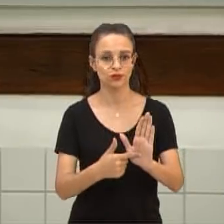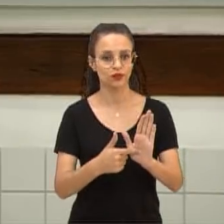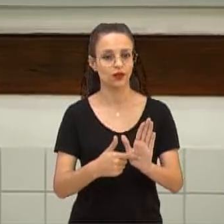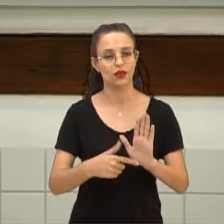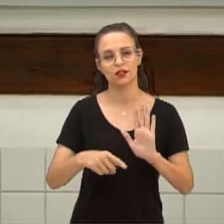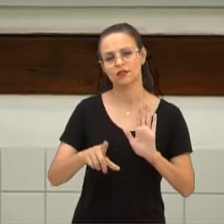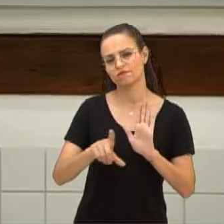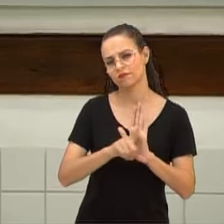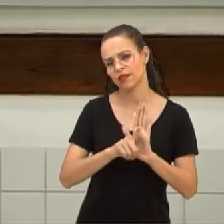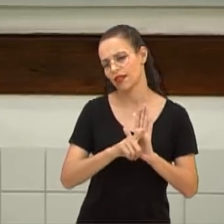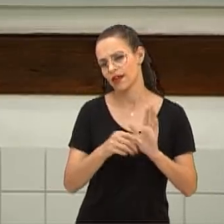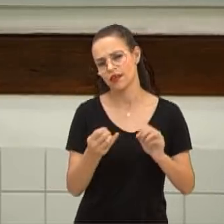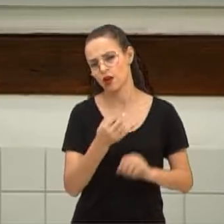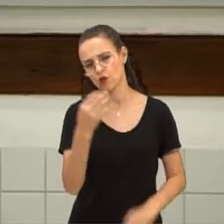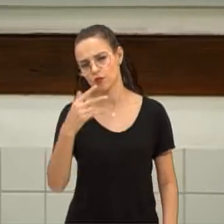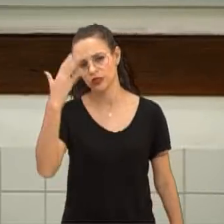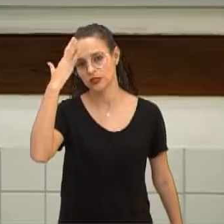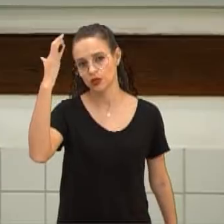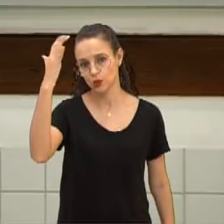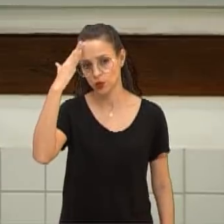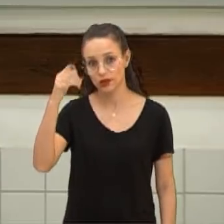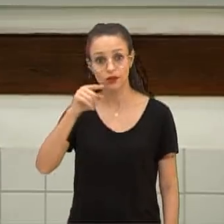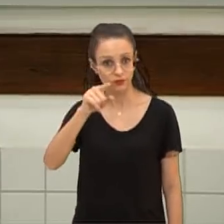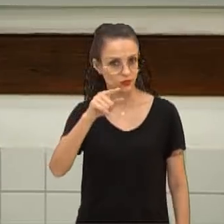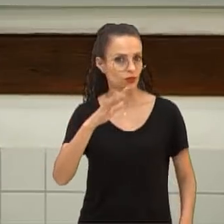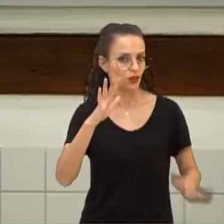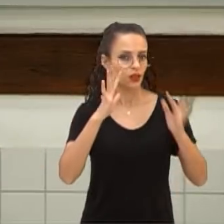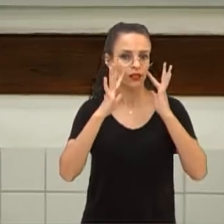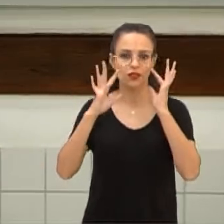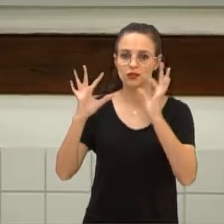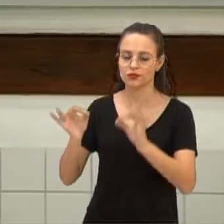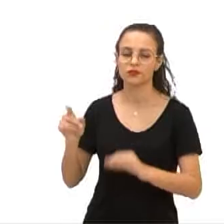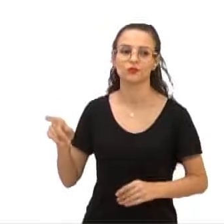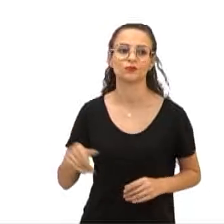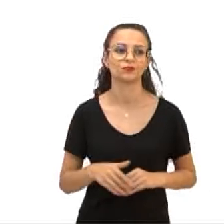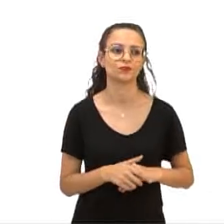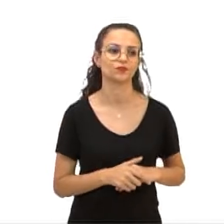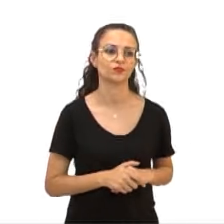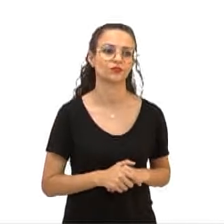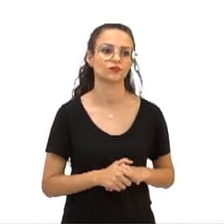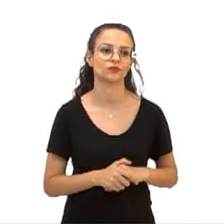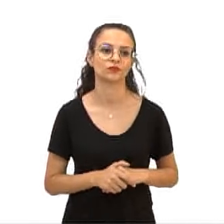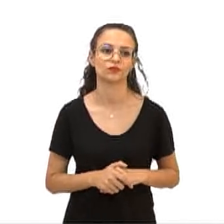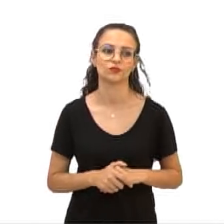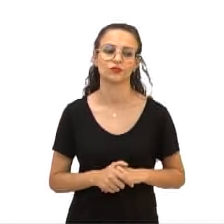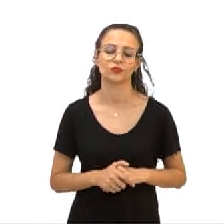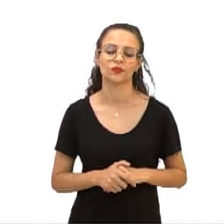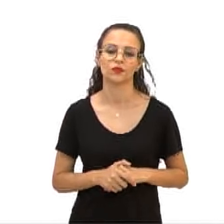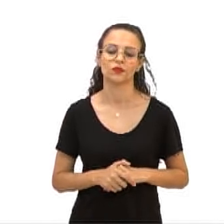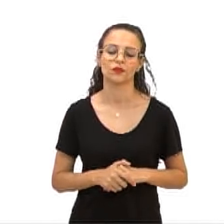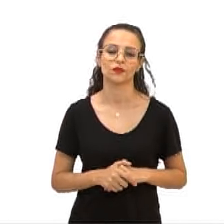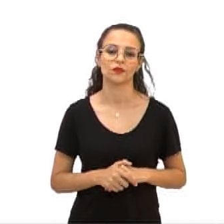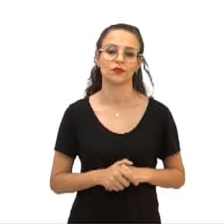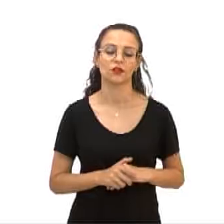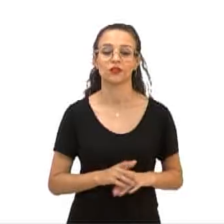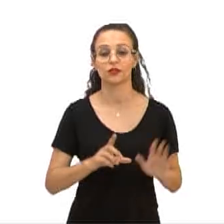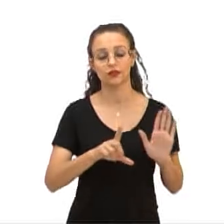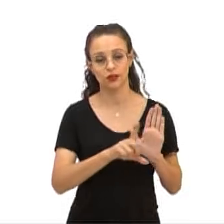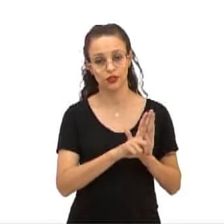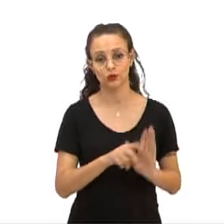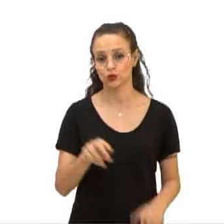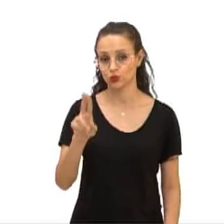leis propostas por Lamarck. Gostaria que vocês prestassem bastante atenção nessa lei. Essa lei chama-se Lei do Uso e